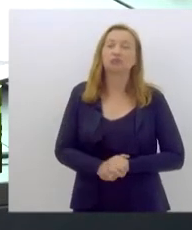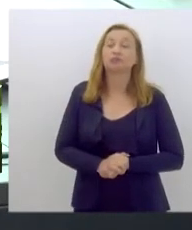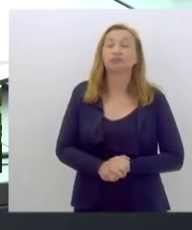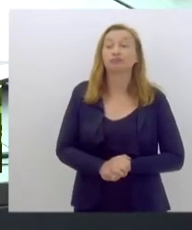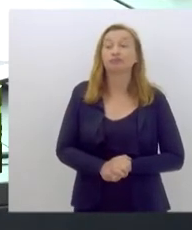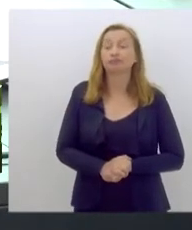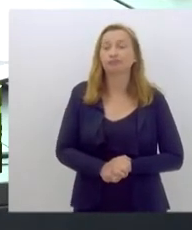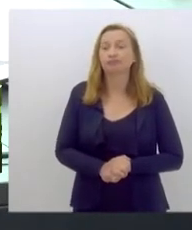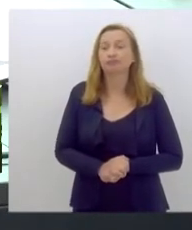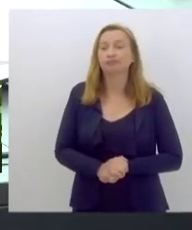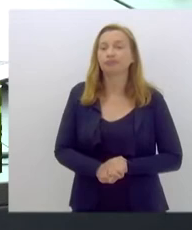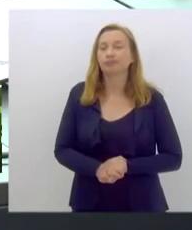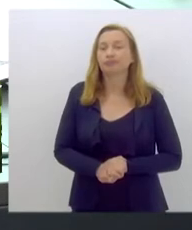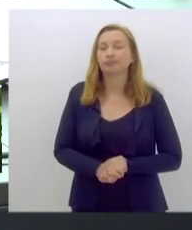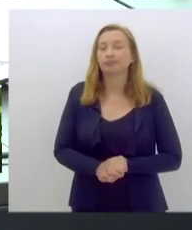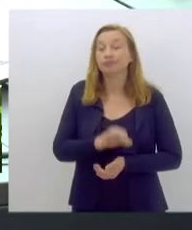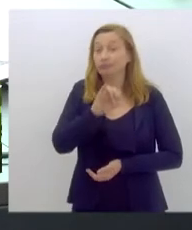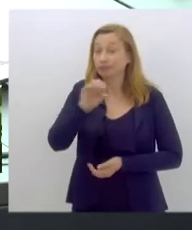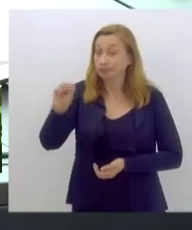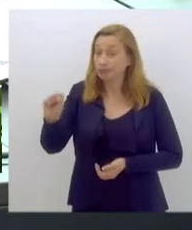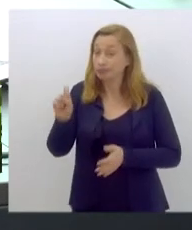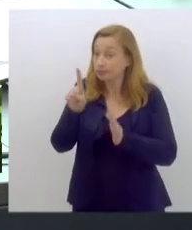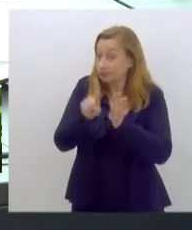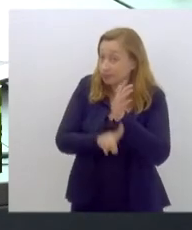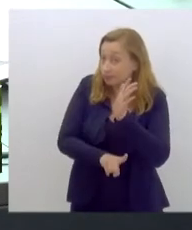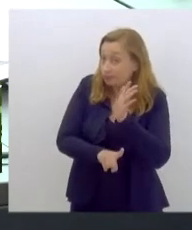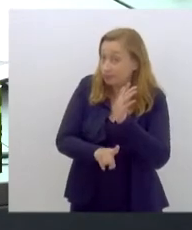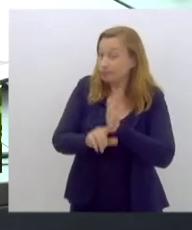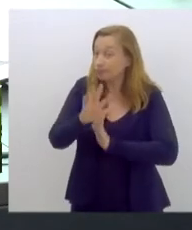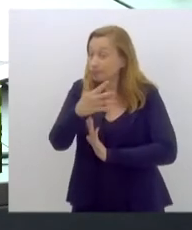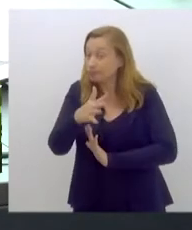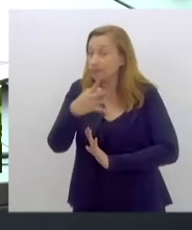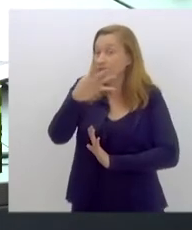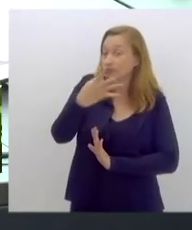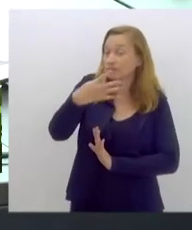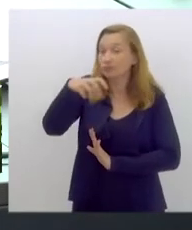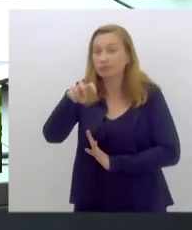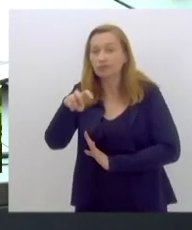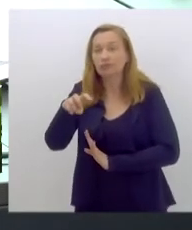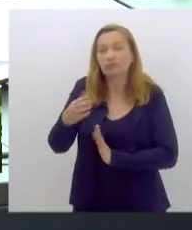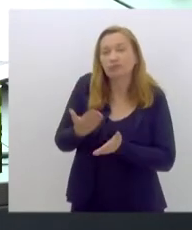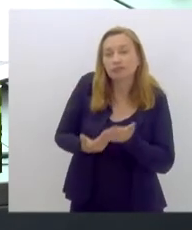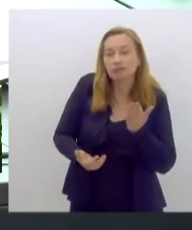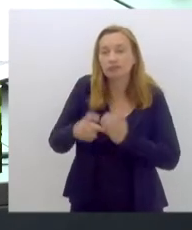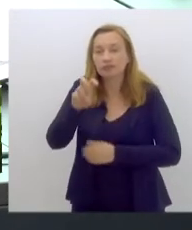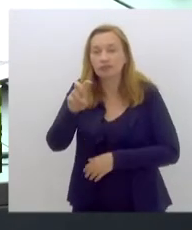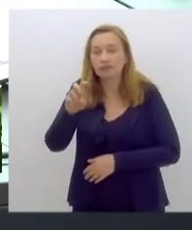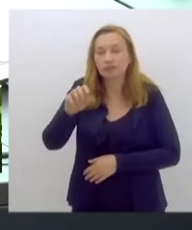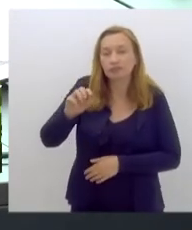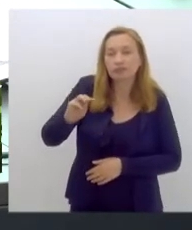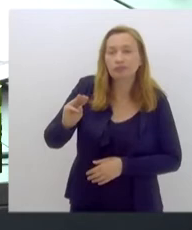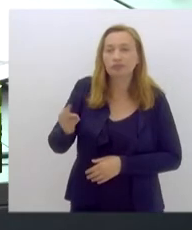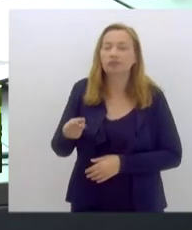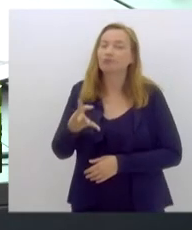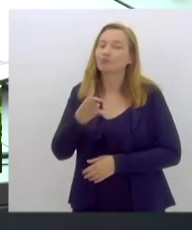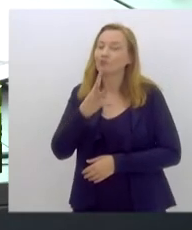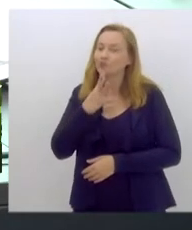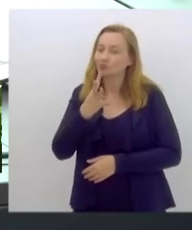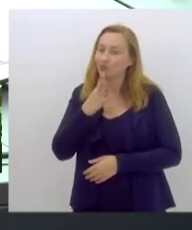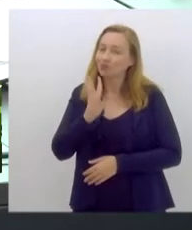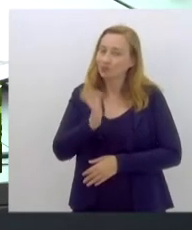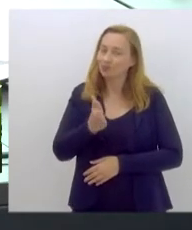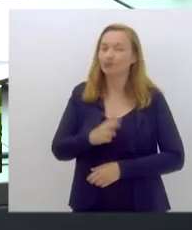o ICMS reduz para aproximadamente 45, a perda é de 5 bilhões aqui reconhecidas,